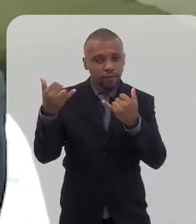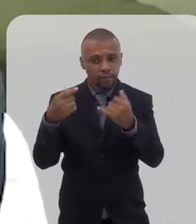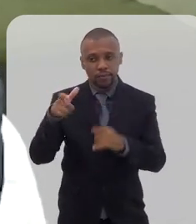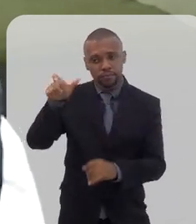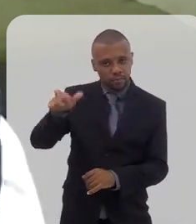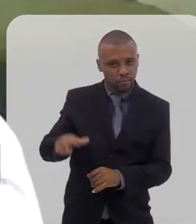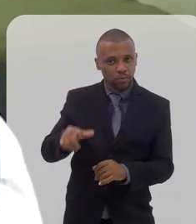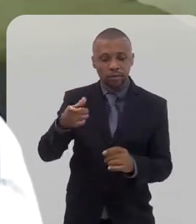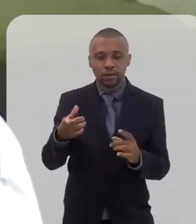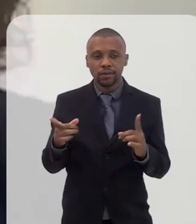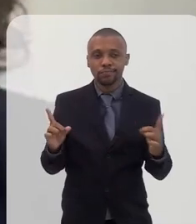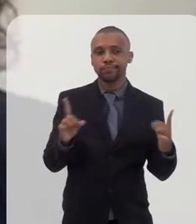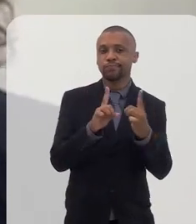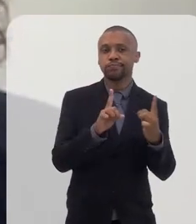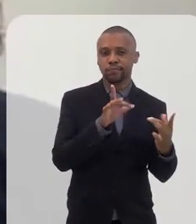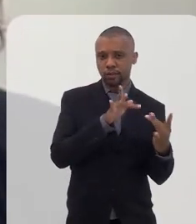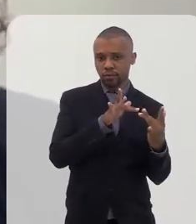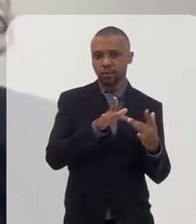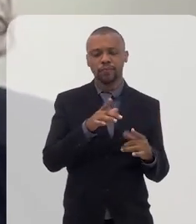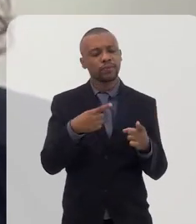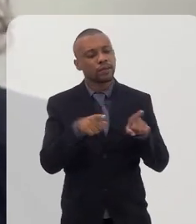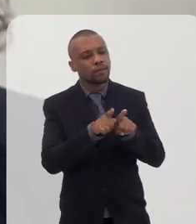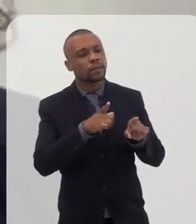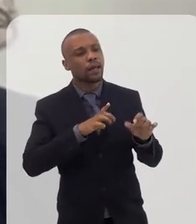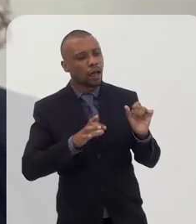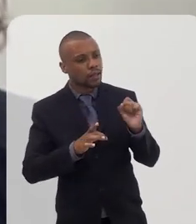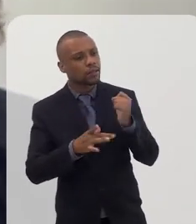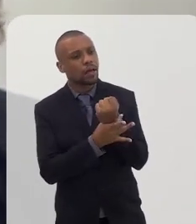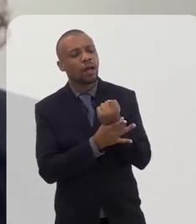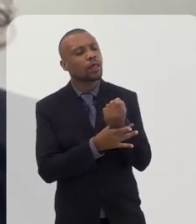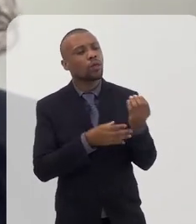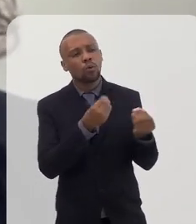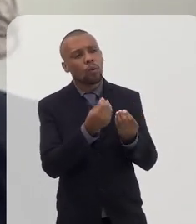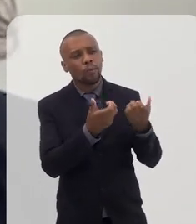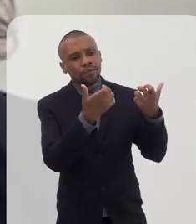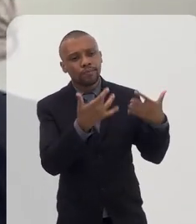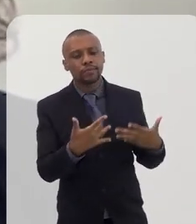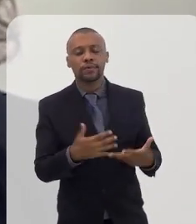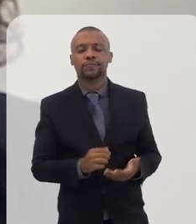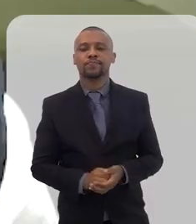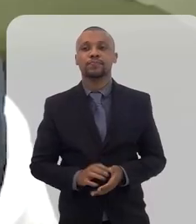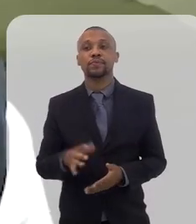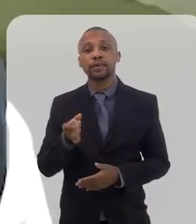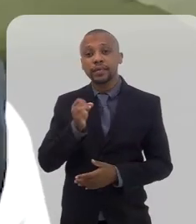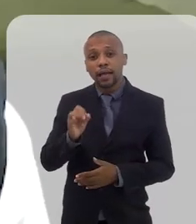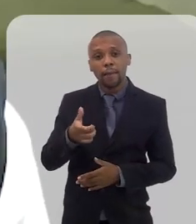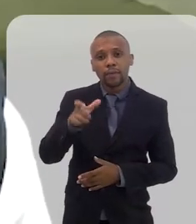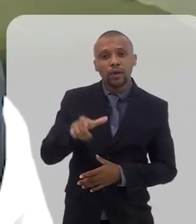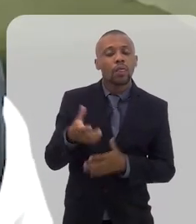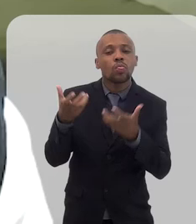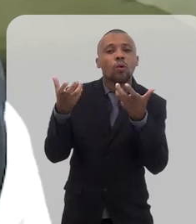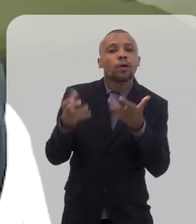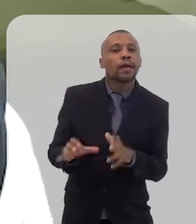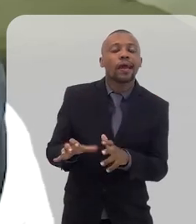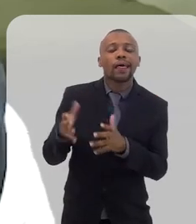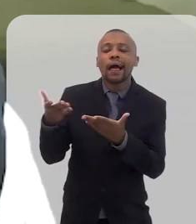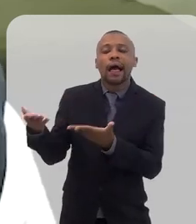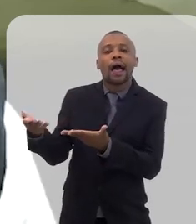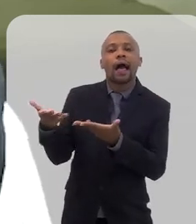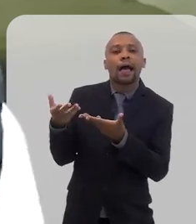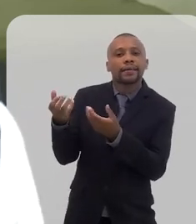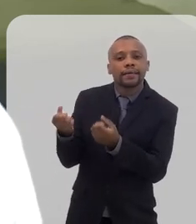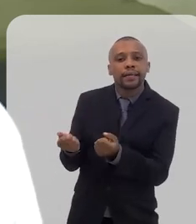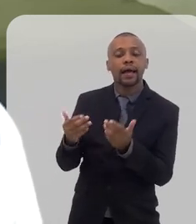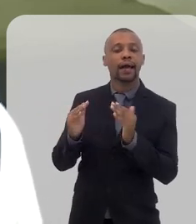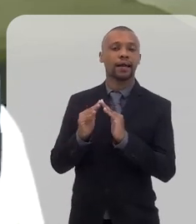recenseador do IBGE. E que outras, questões de segurança também, estão à disposição da população? Assim, caso a pessoa realmente não queira